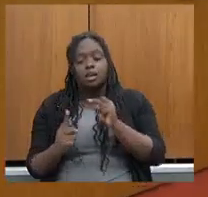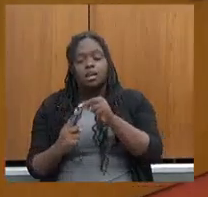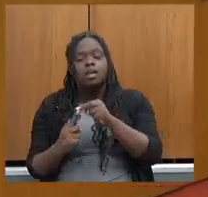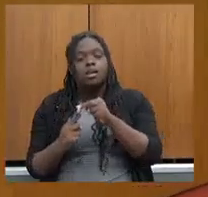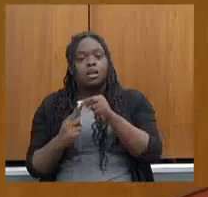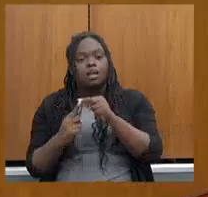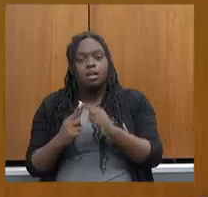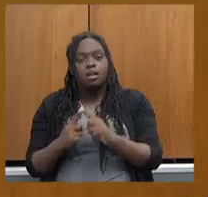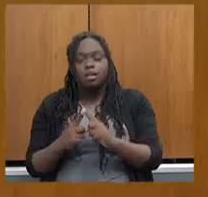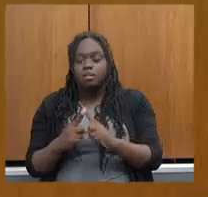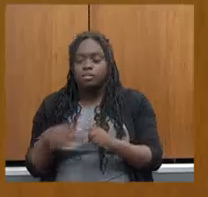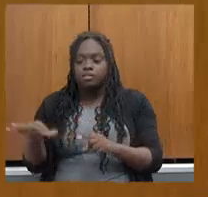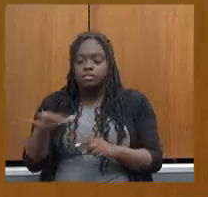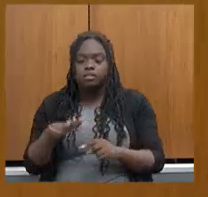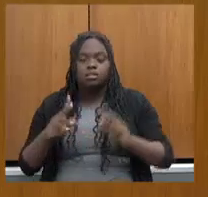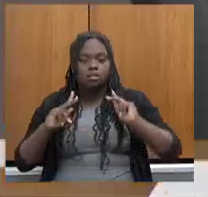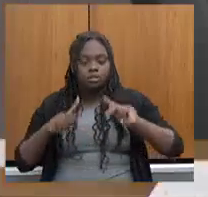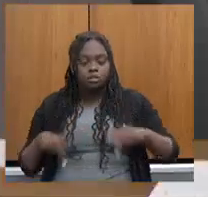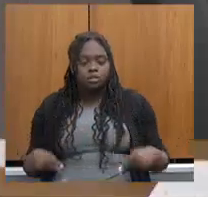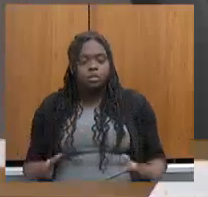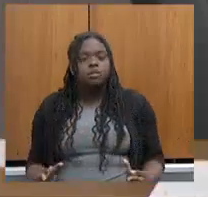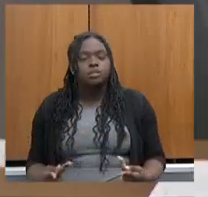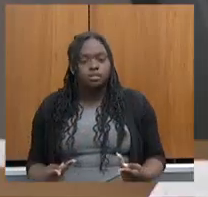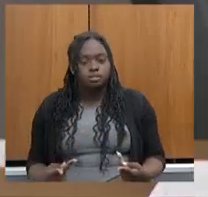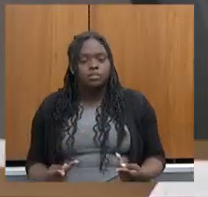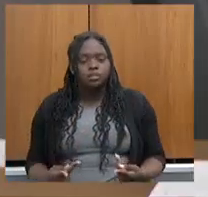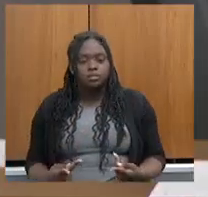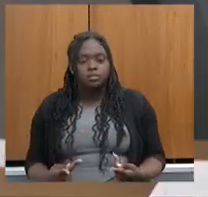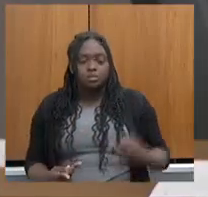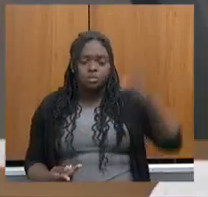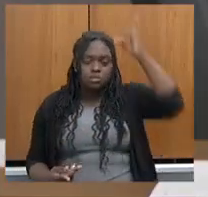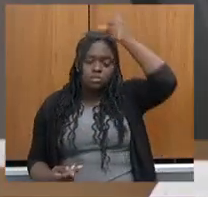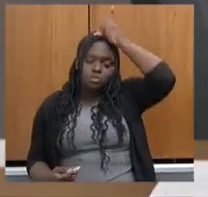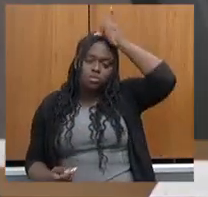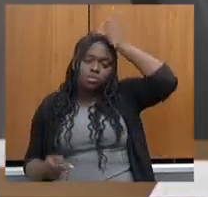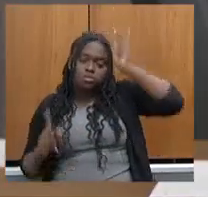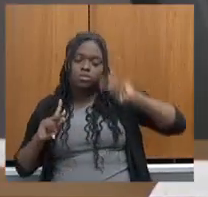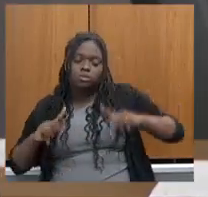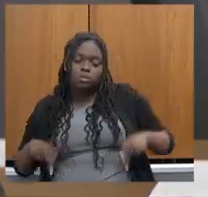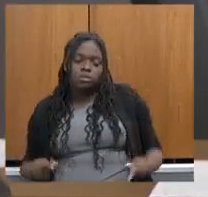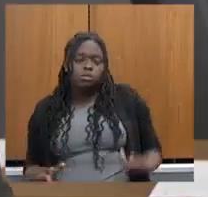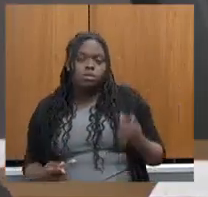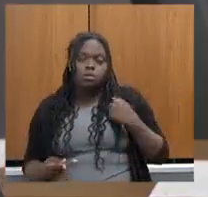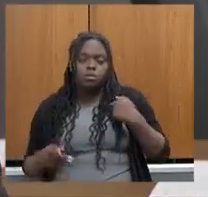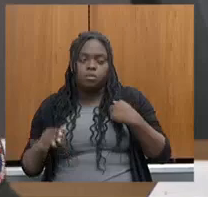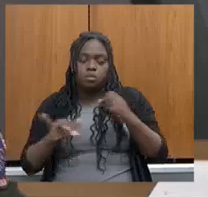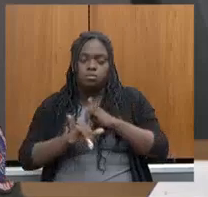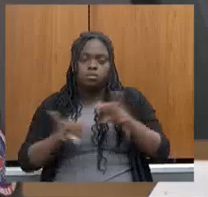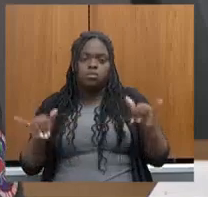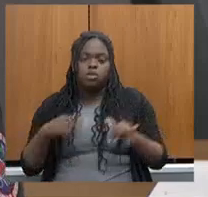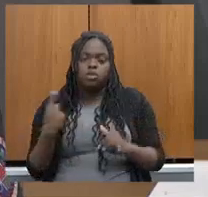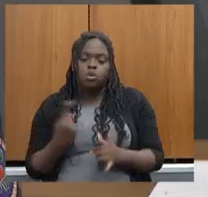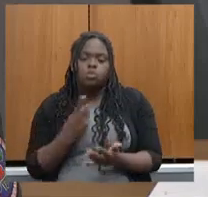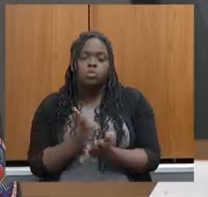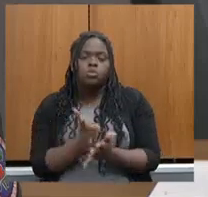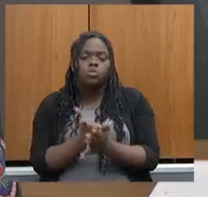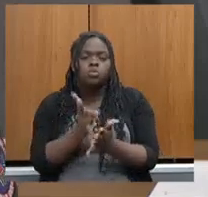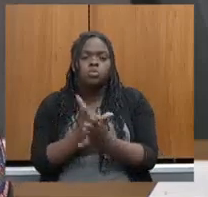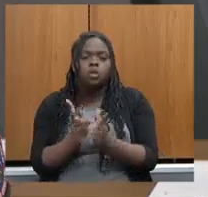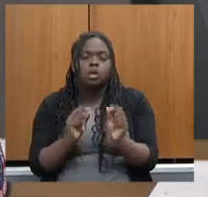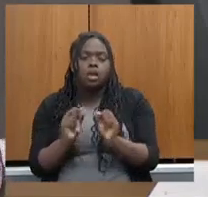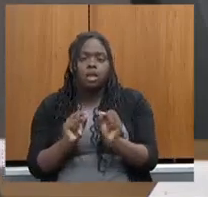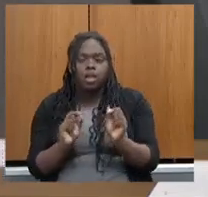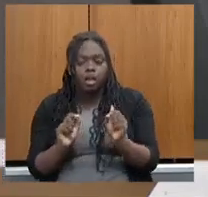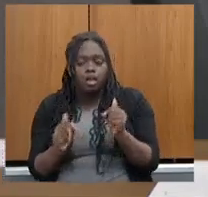recurso humano esse talento humano Como eu disse nós estamos mantendo praticamente o mesmo